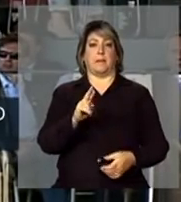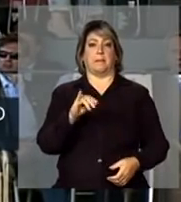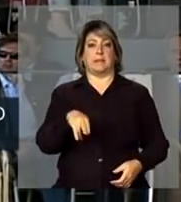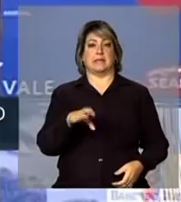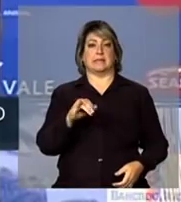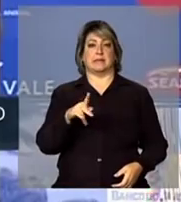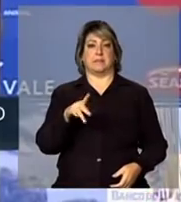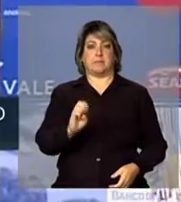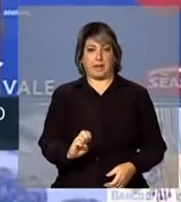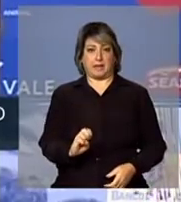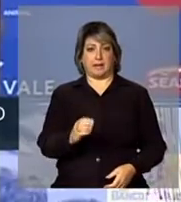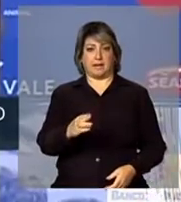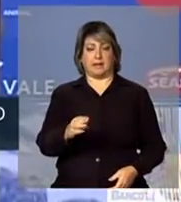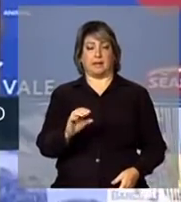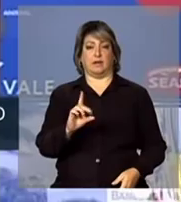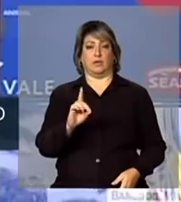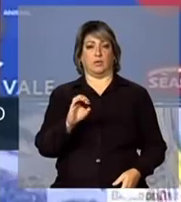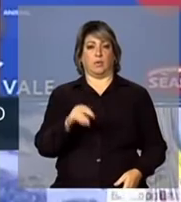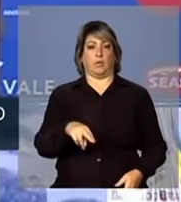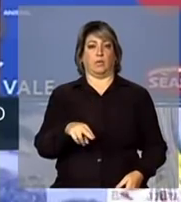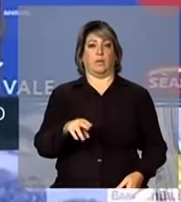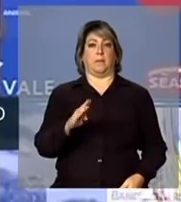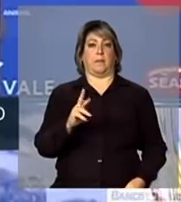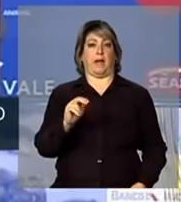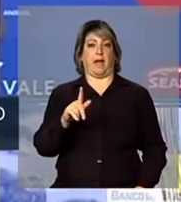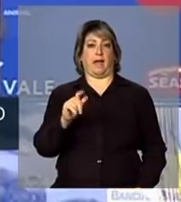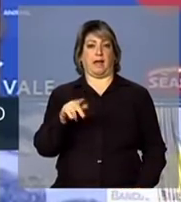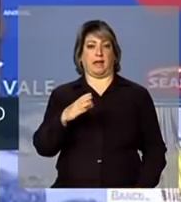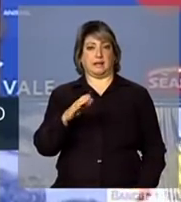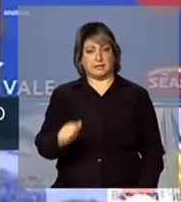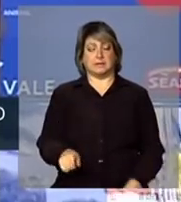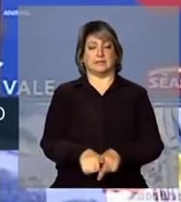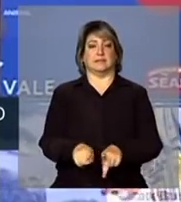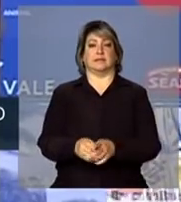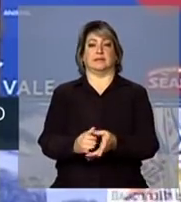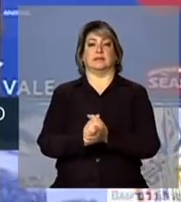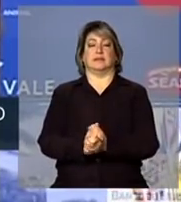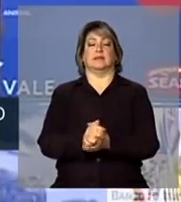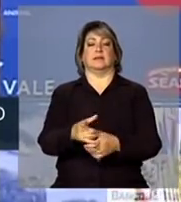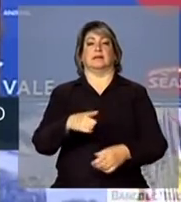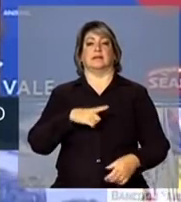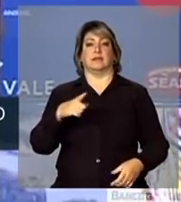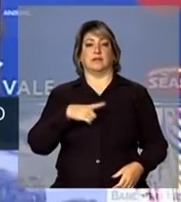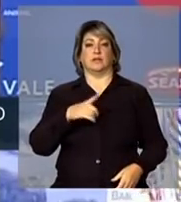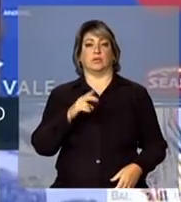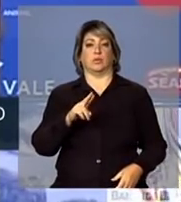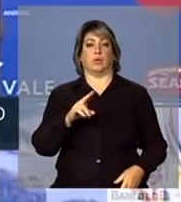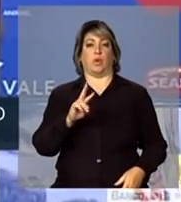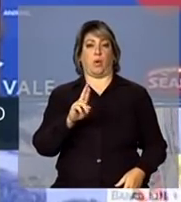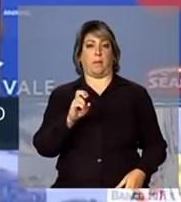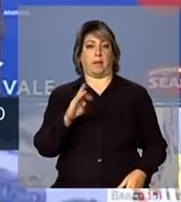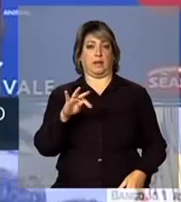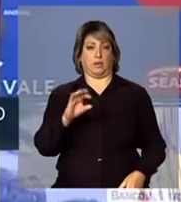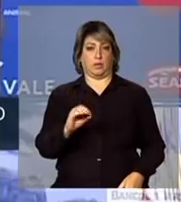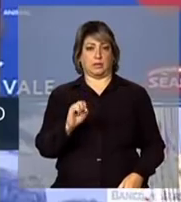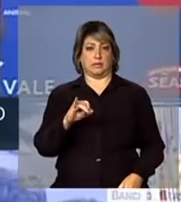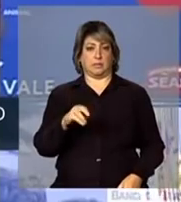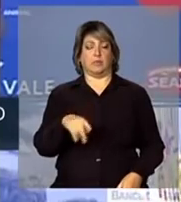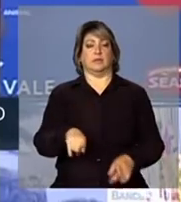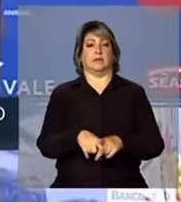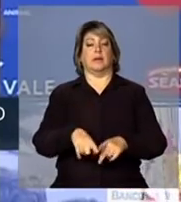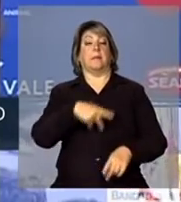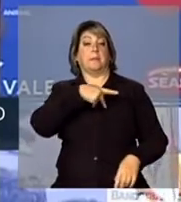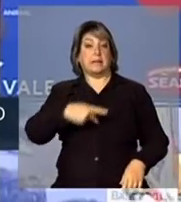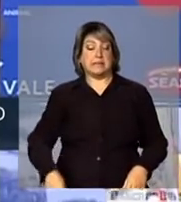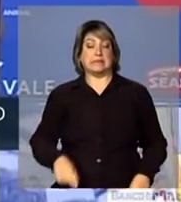de Orleans e Bragança, o presidente da Federação da Agricultura de Minas Gerais, Dr. Roberto Simões, o presidente